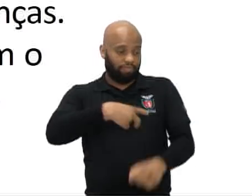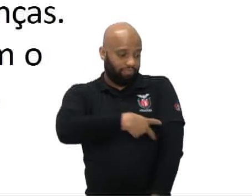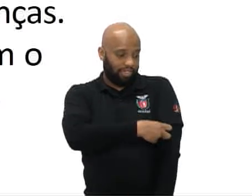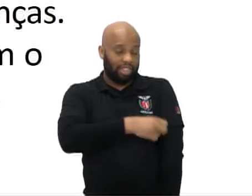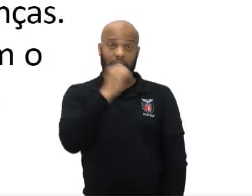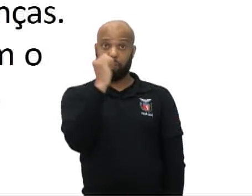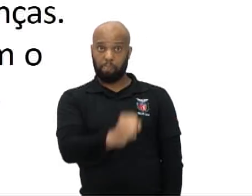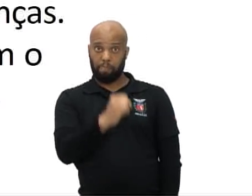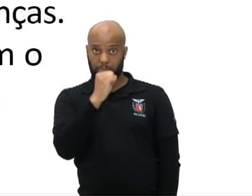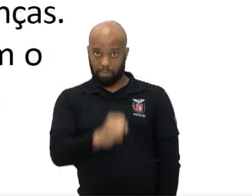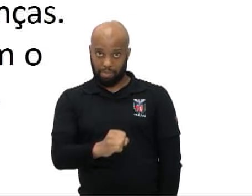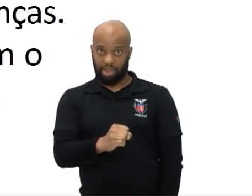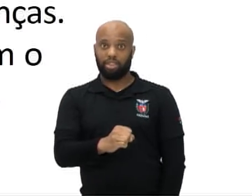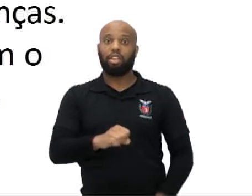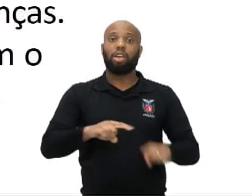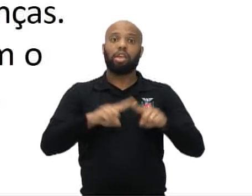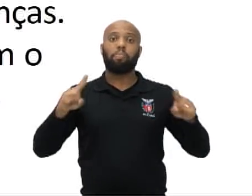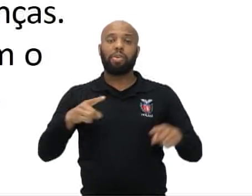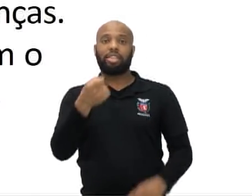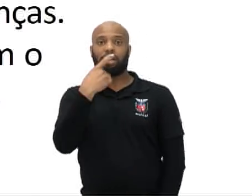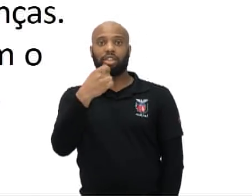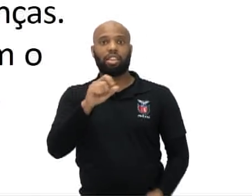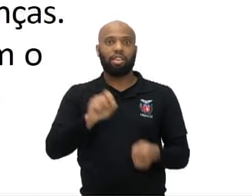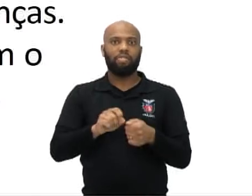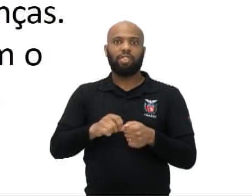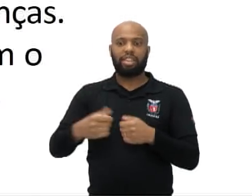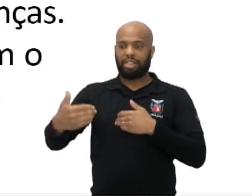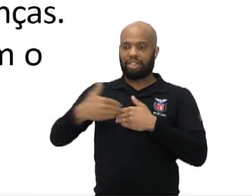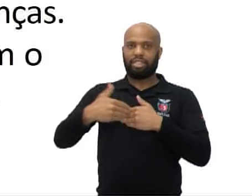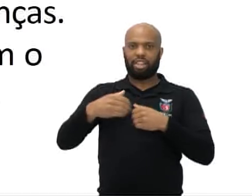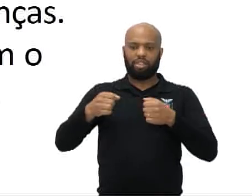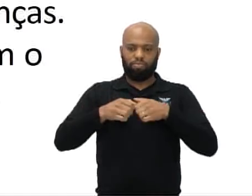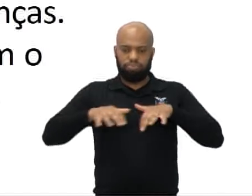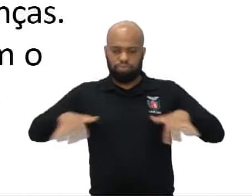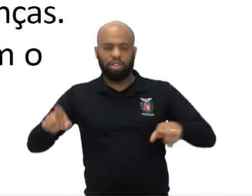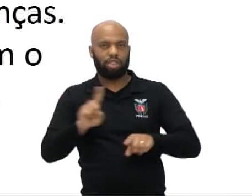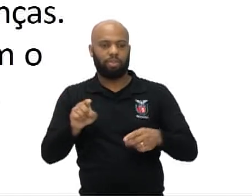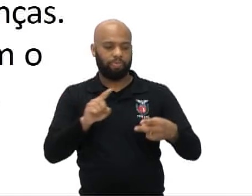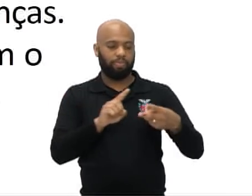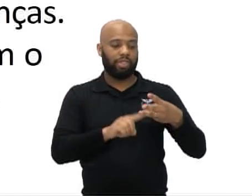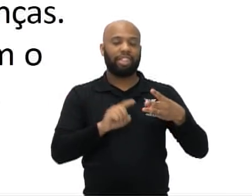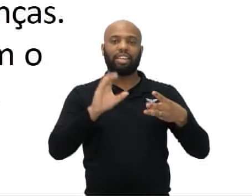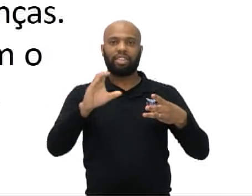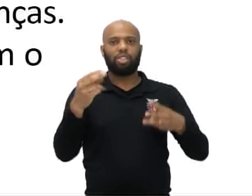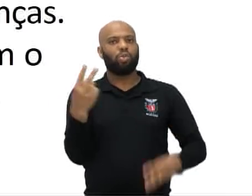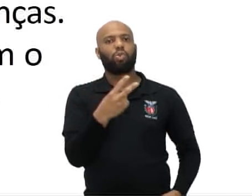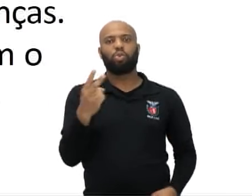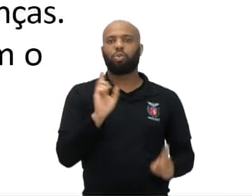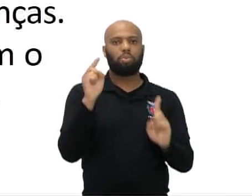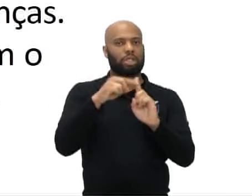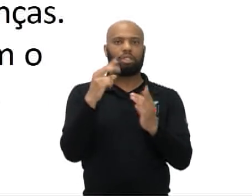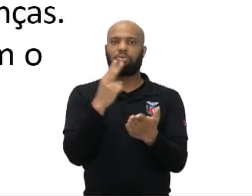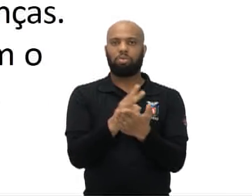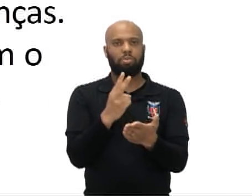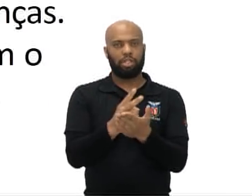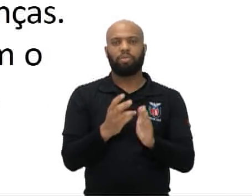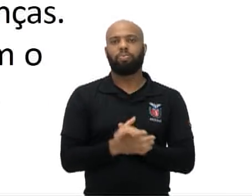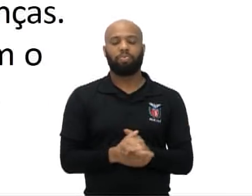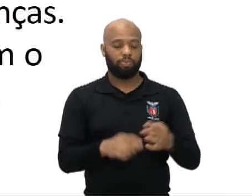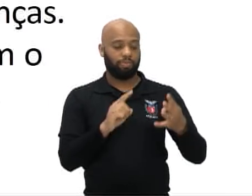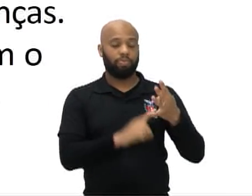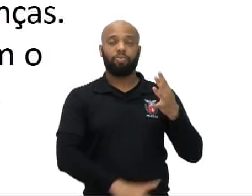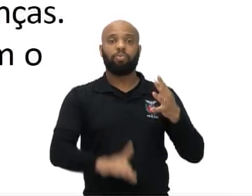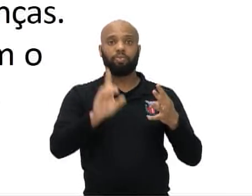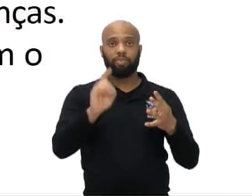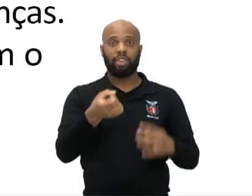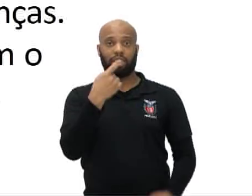vacina mata o parasita enquanto o antibiótico impede que ele se reproduza? Ou letra C, ambos têm a mesma função de impedir doenças? Ou